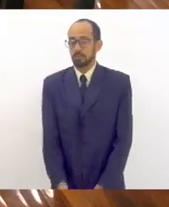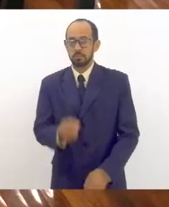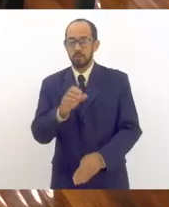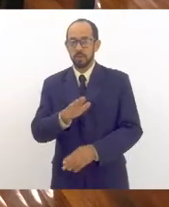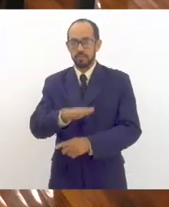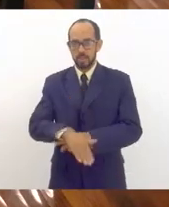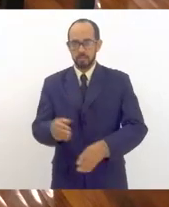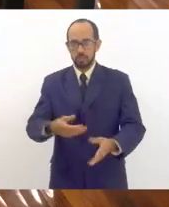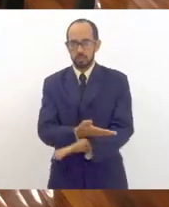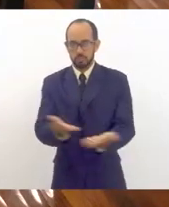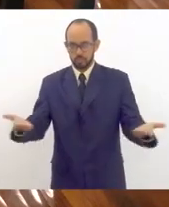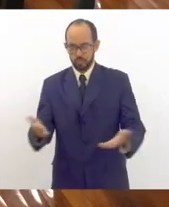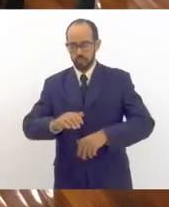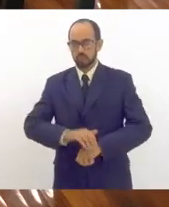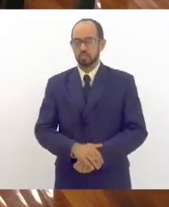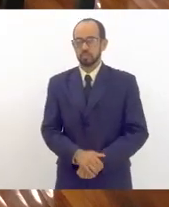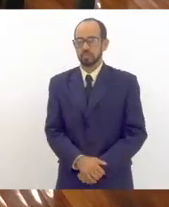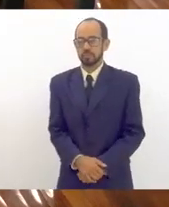Boa tarde a todas e todos.